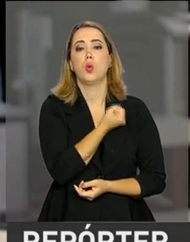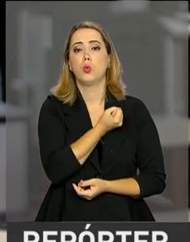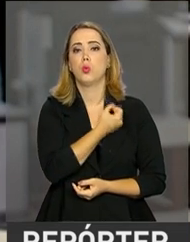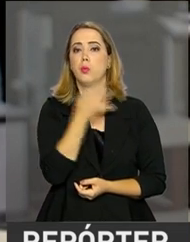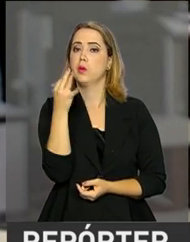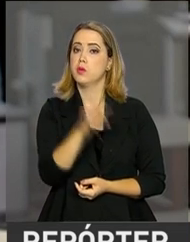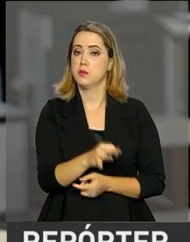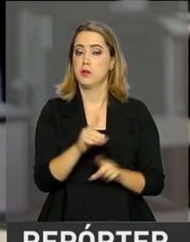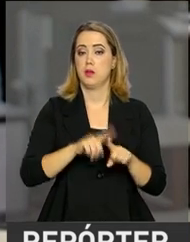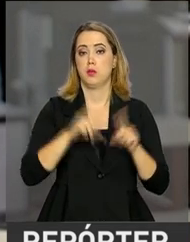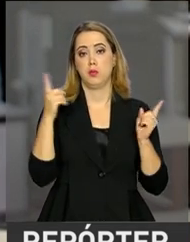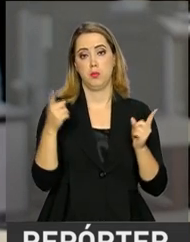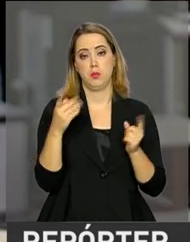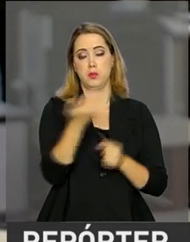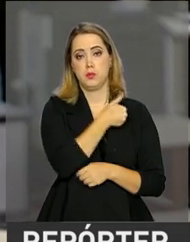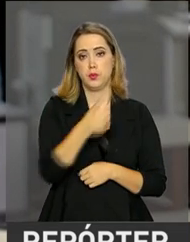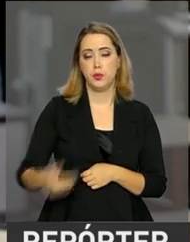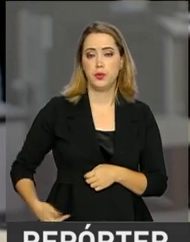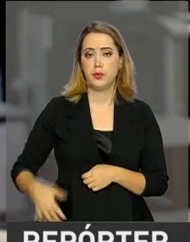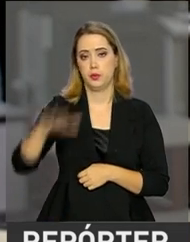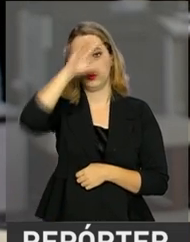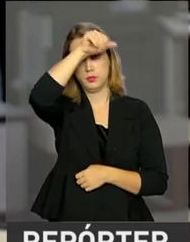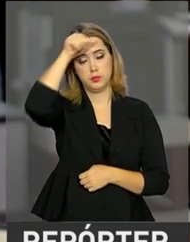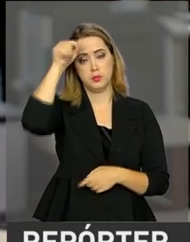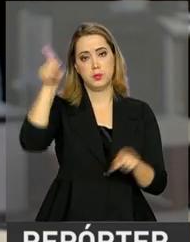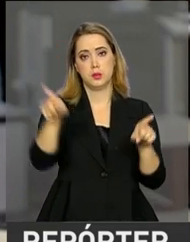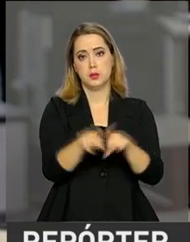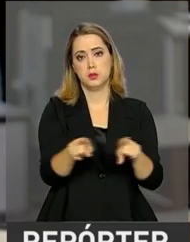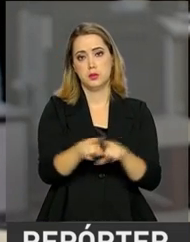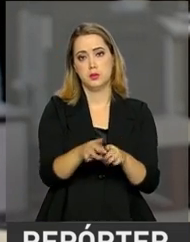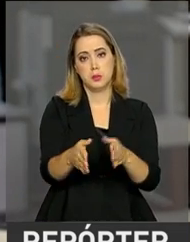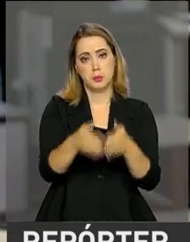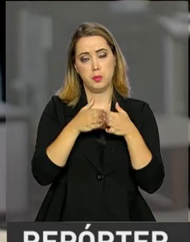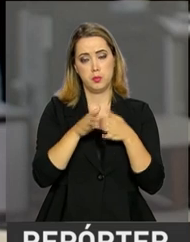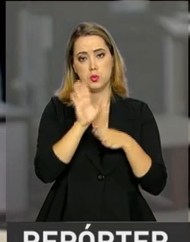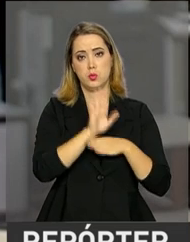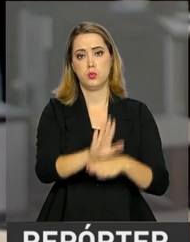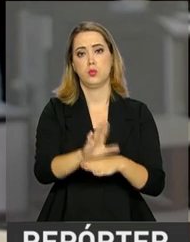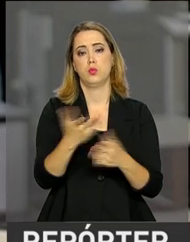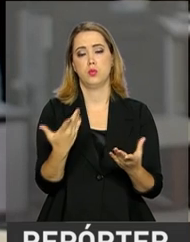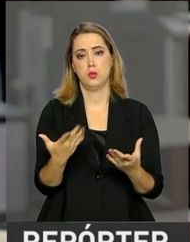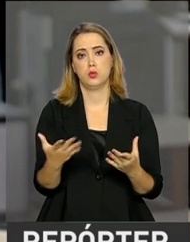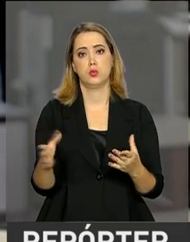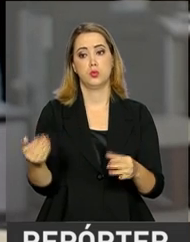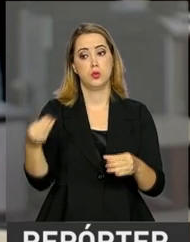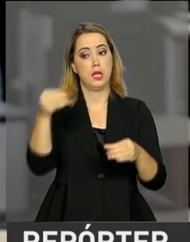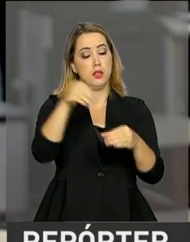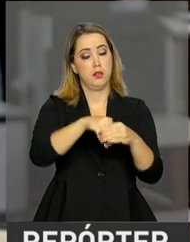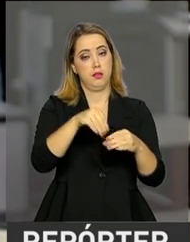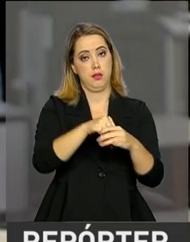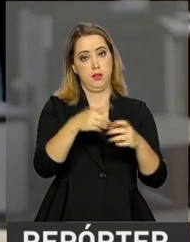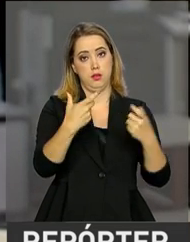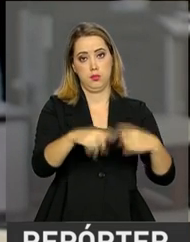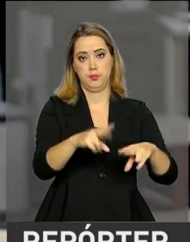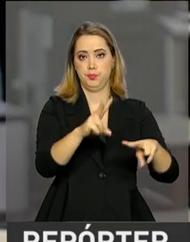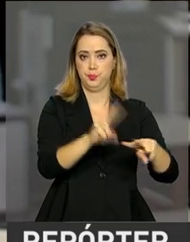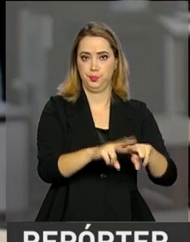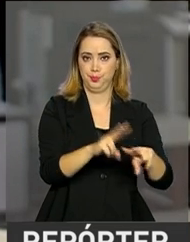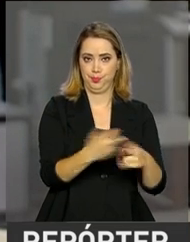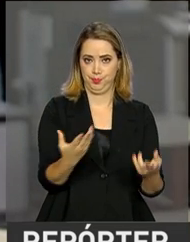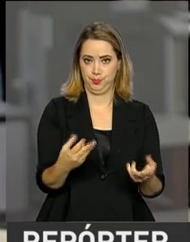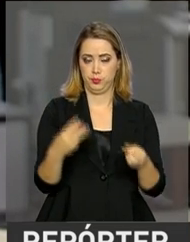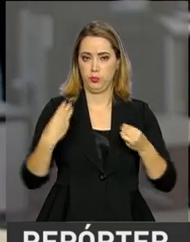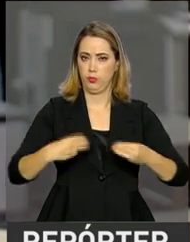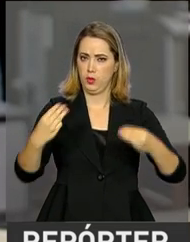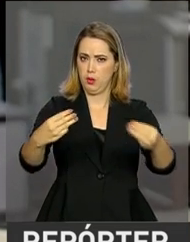trabalho o Governo do Amazonas também pediu ajuda da força integrada de atuação no sistema penitenciário o Ministério da Justiça vai enviar